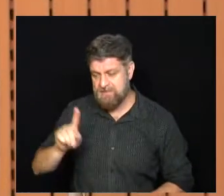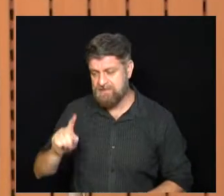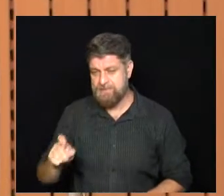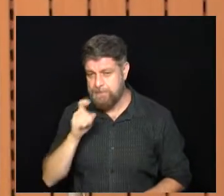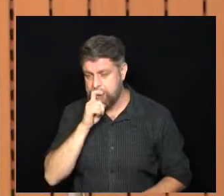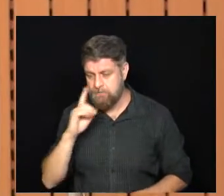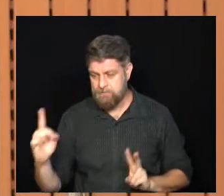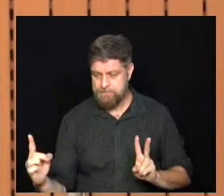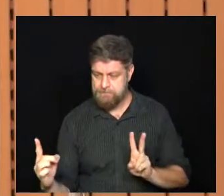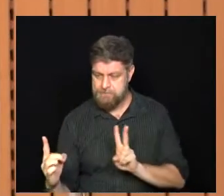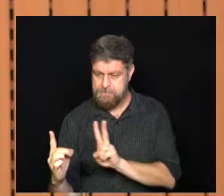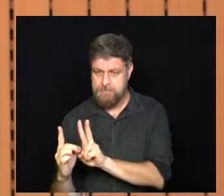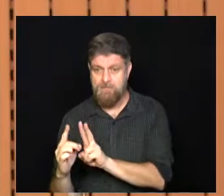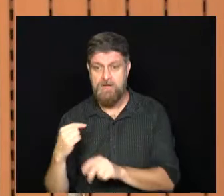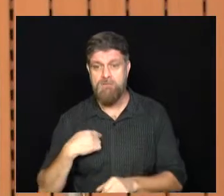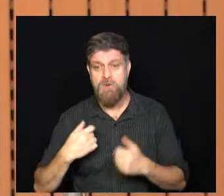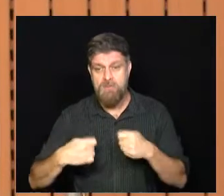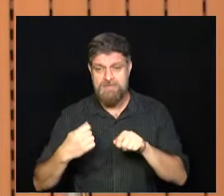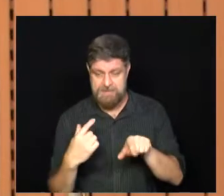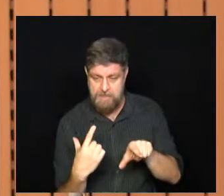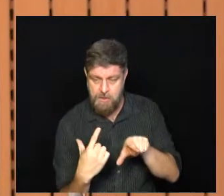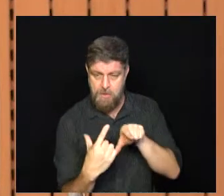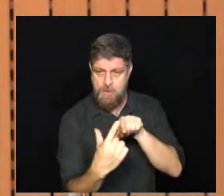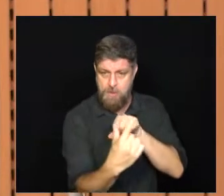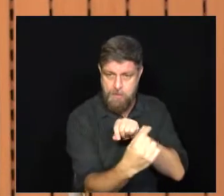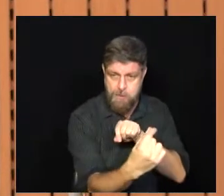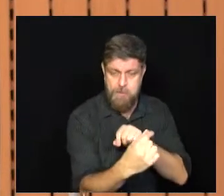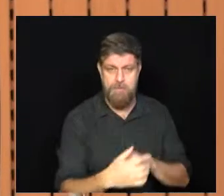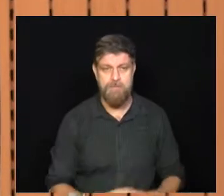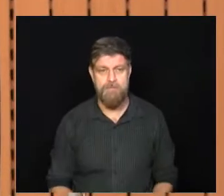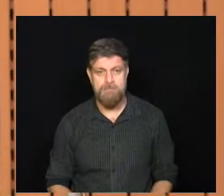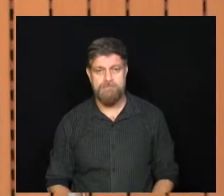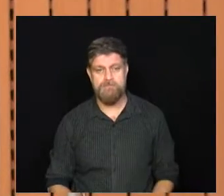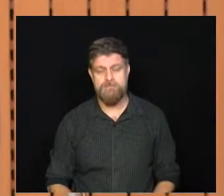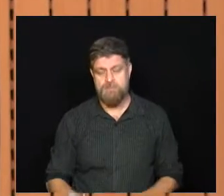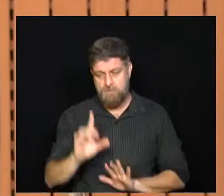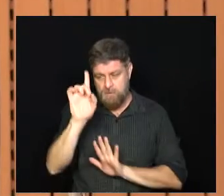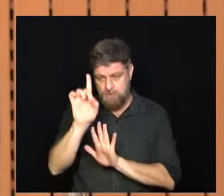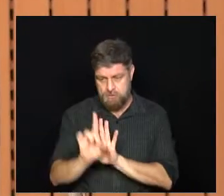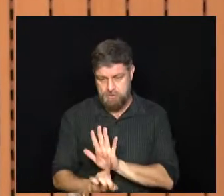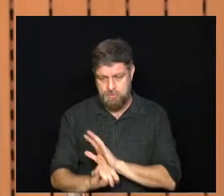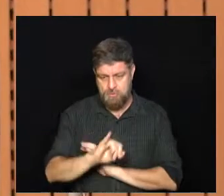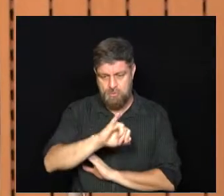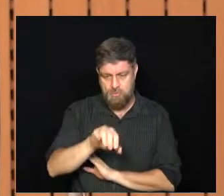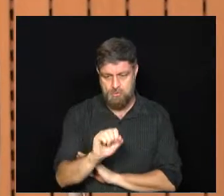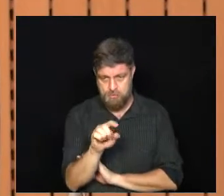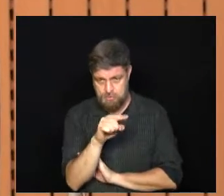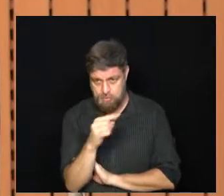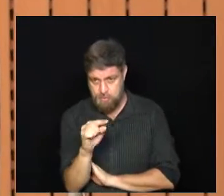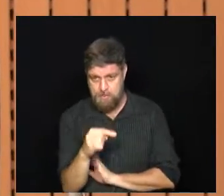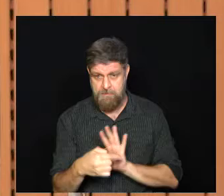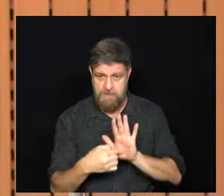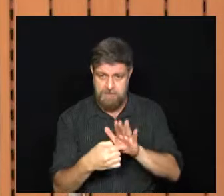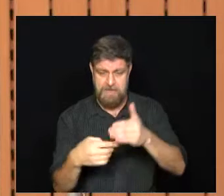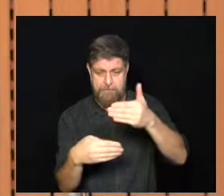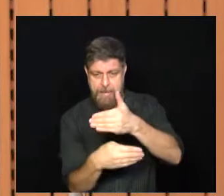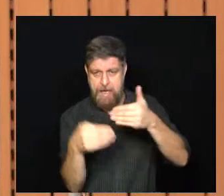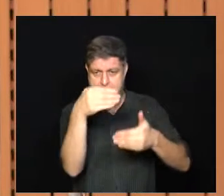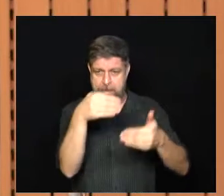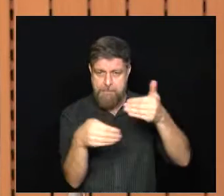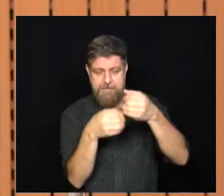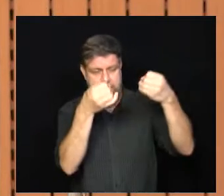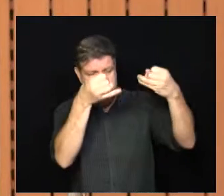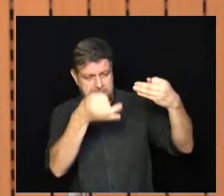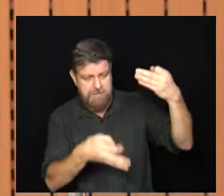me ausentar por alguns minutos dessa audiência. O diretor João Carlos fará as apresentações enquanto eu estiver